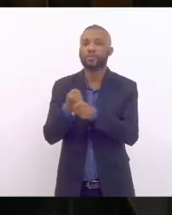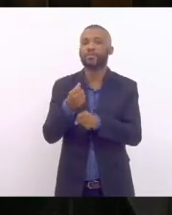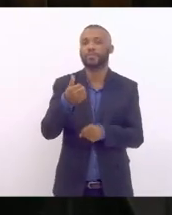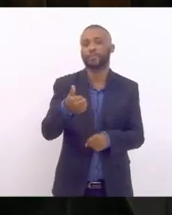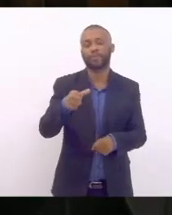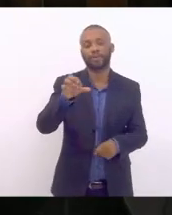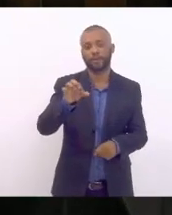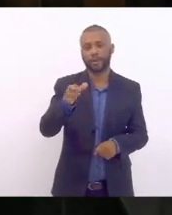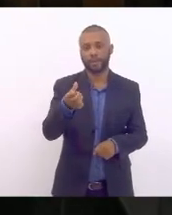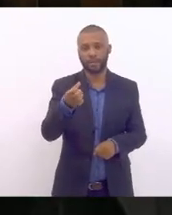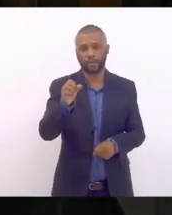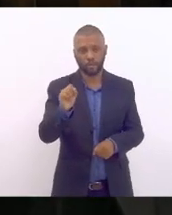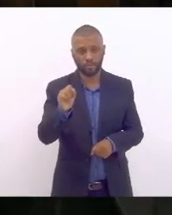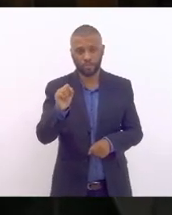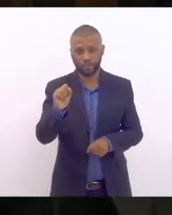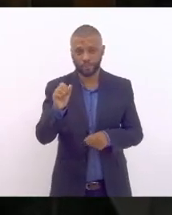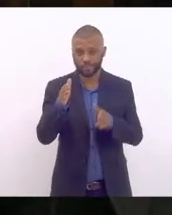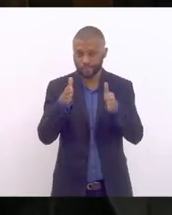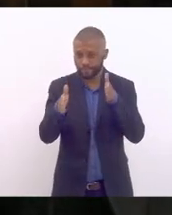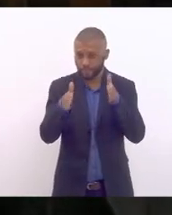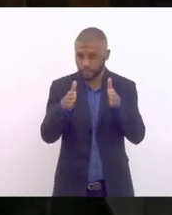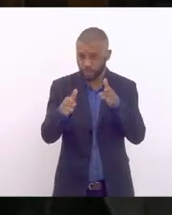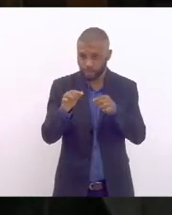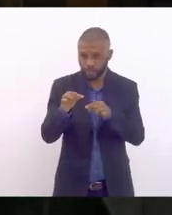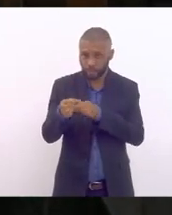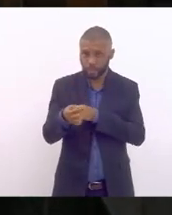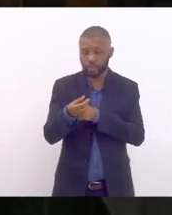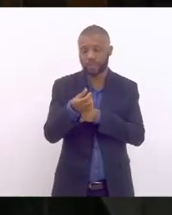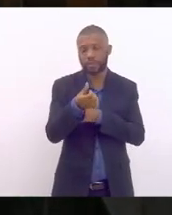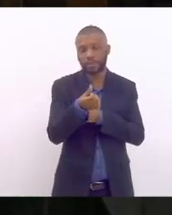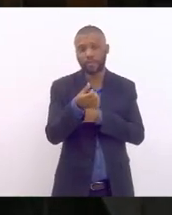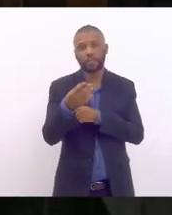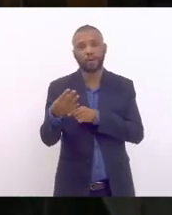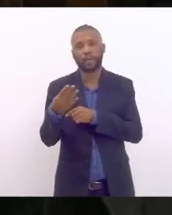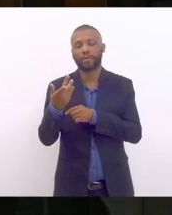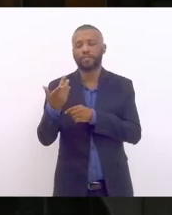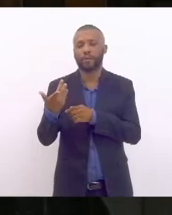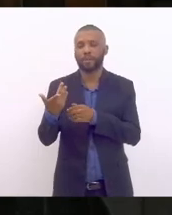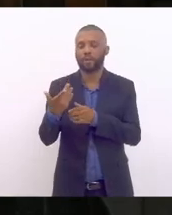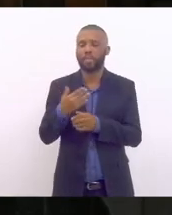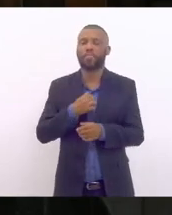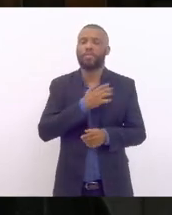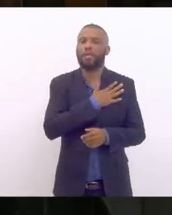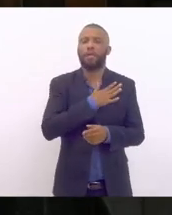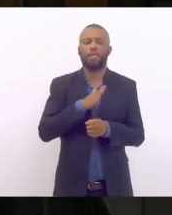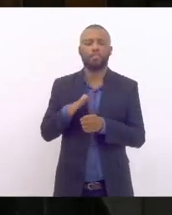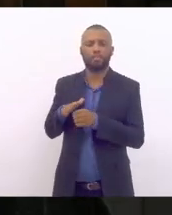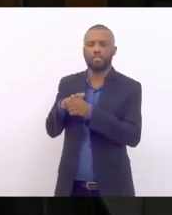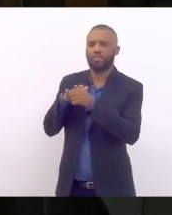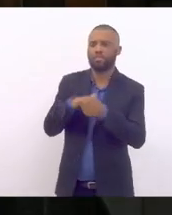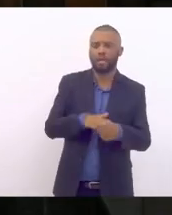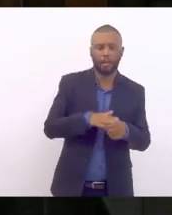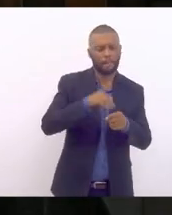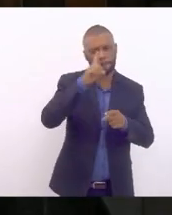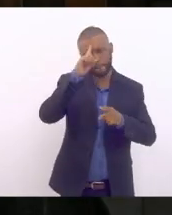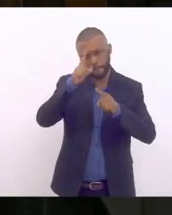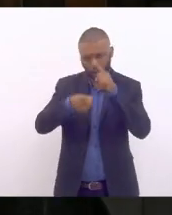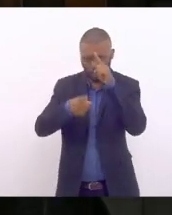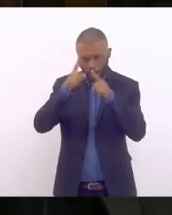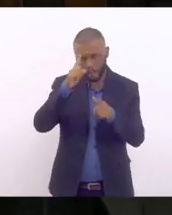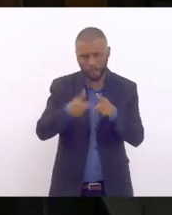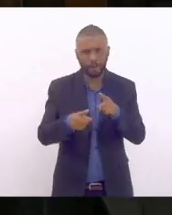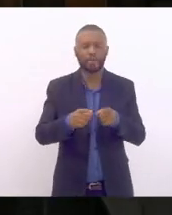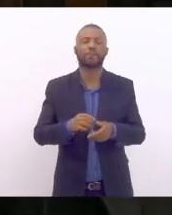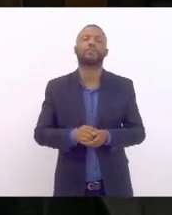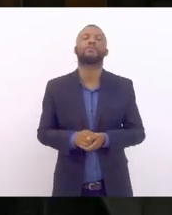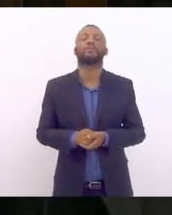no período pós 64 Foram supliciados pela ditadura supliciados de todas as